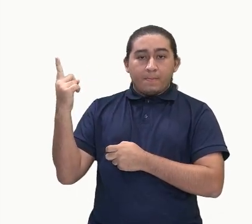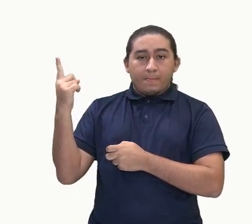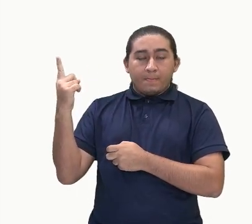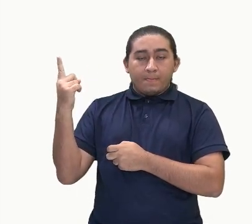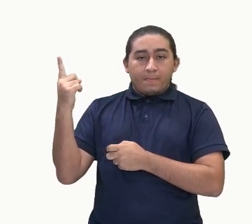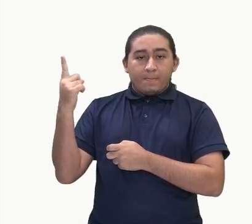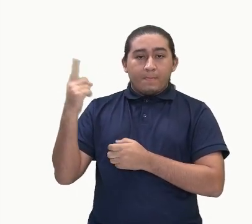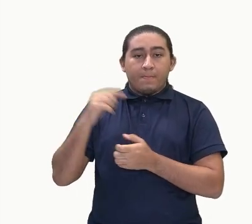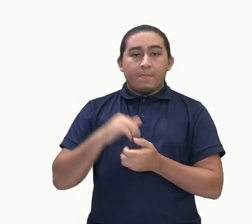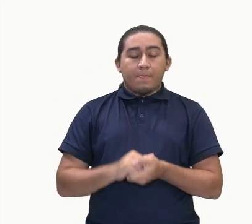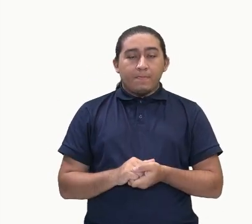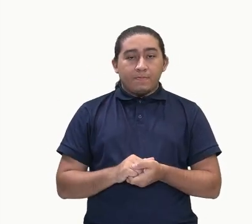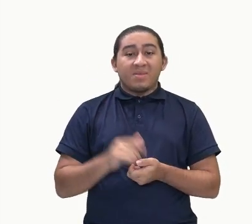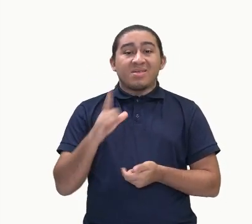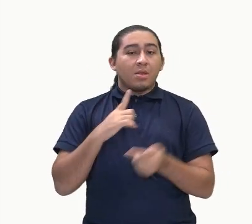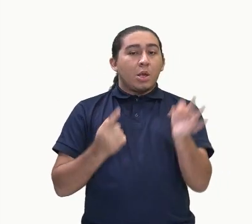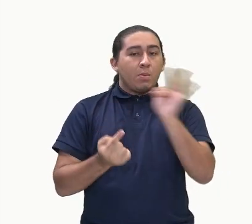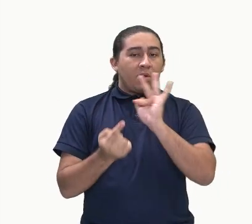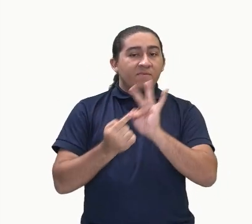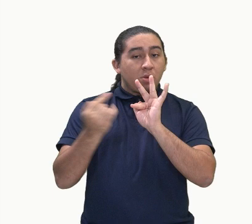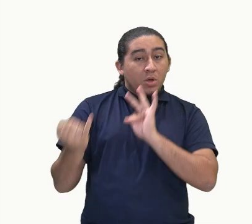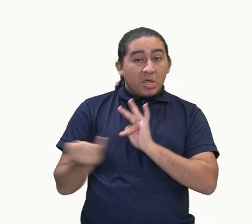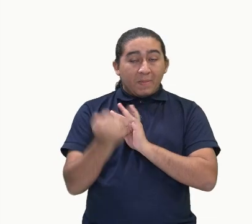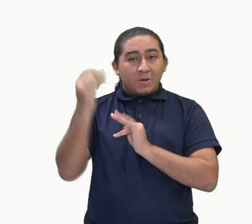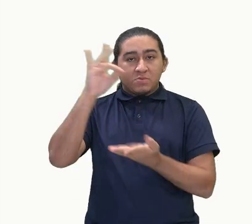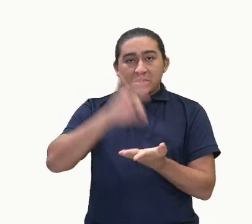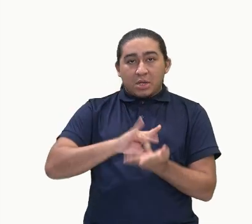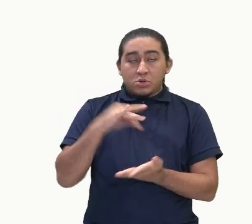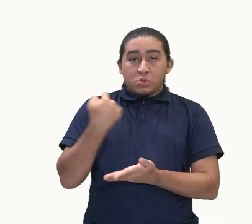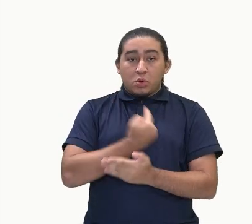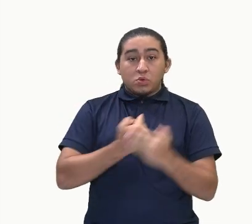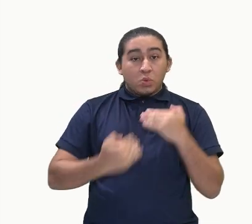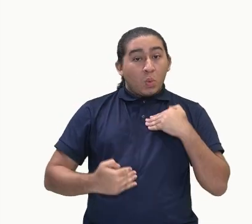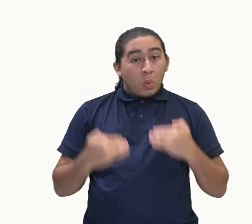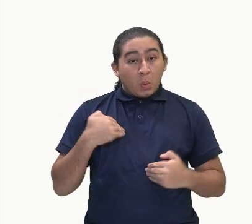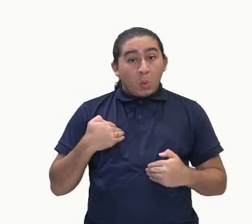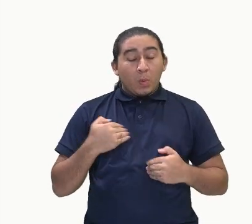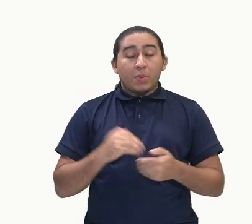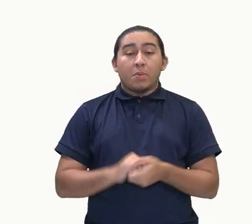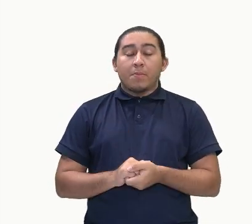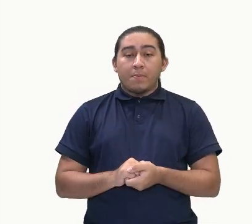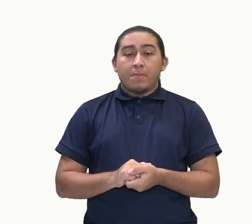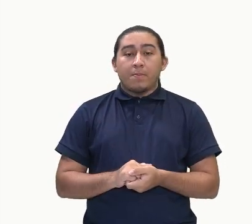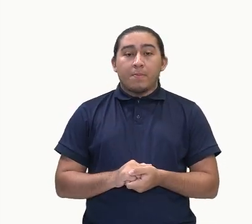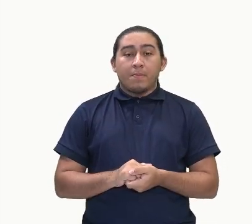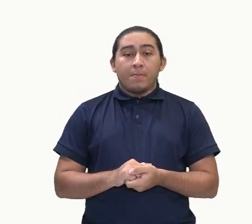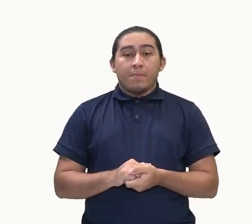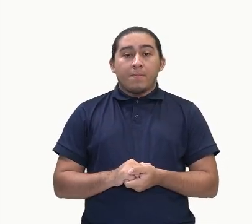Tem também aí uma função muito importante no nosso organismo. A gente observa aqui as glândulas